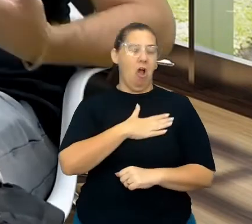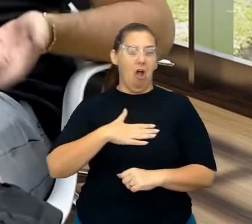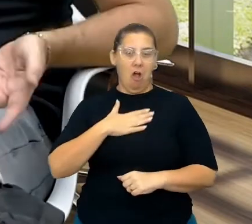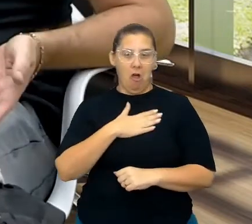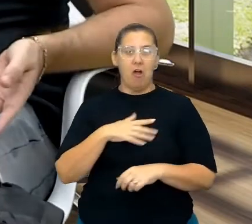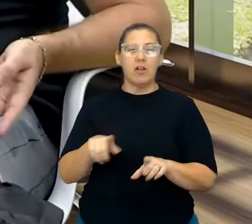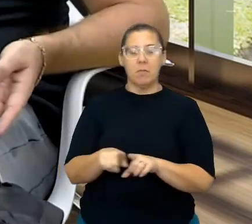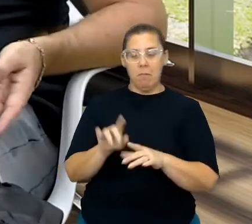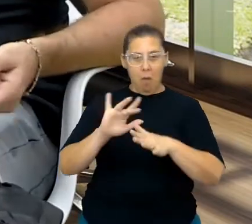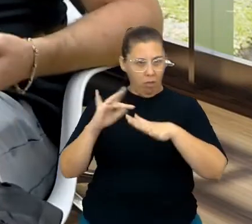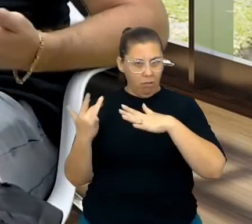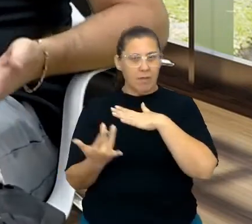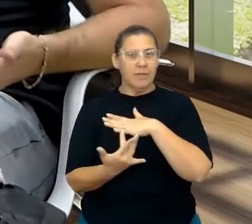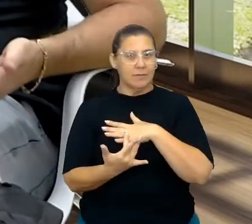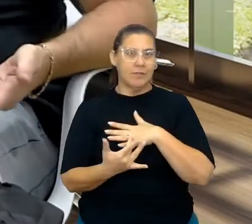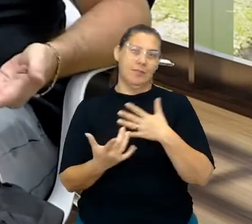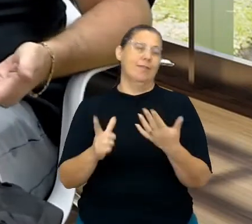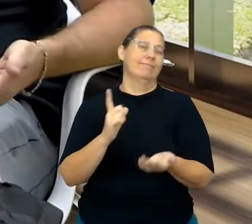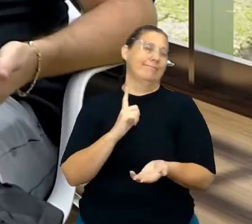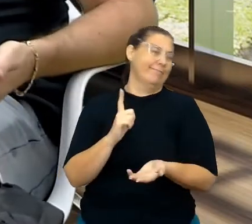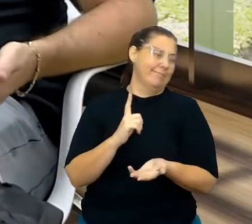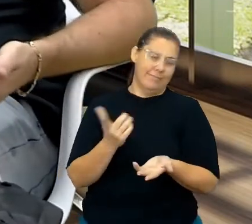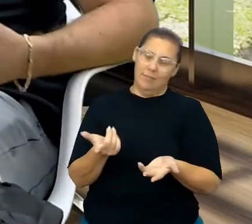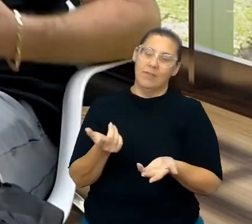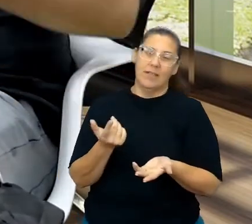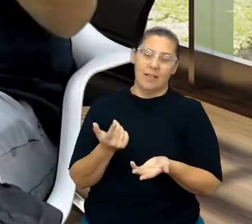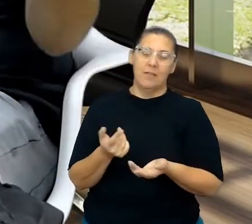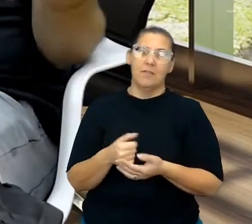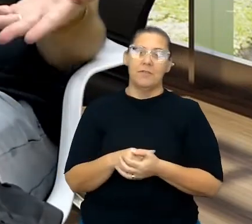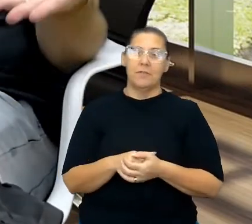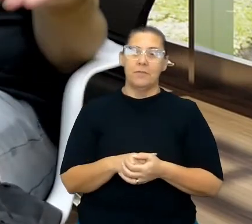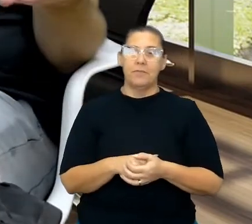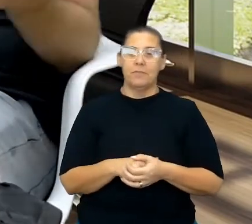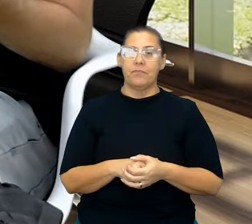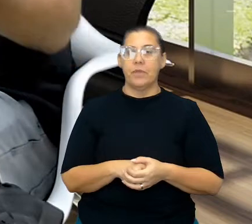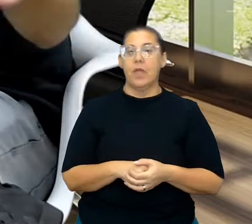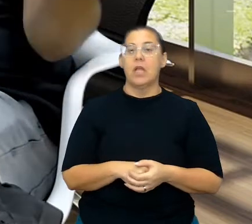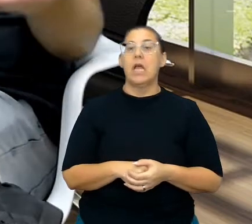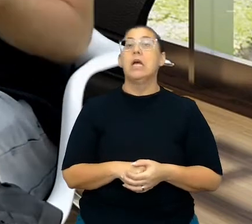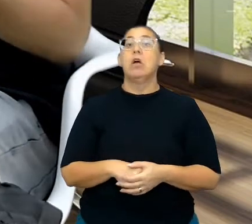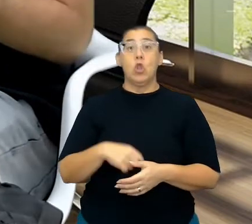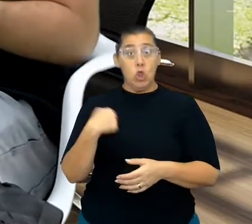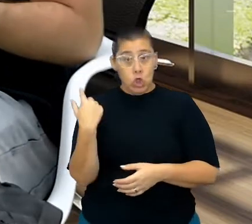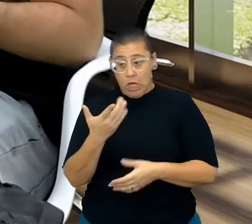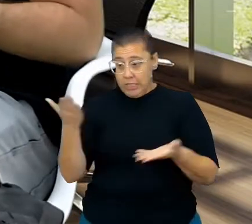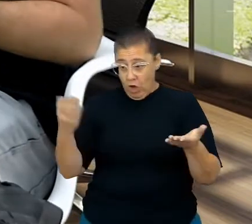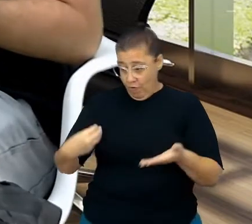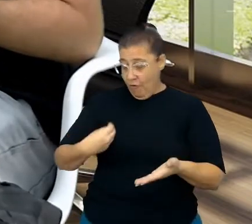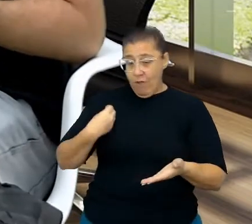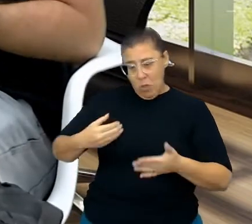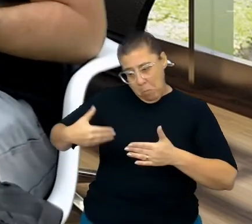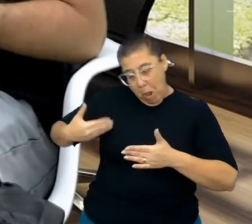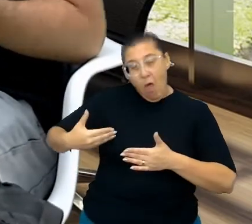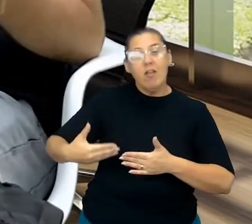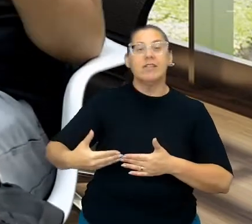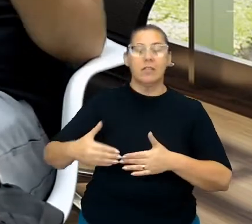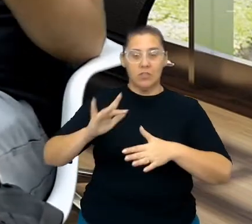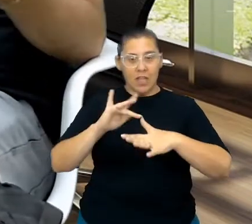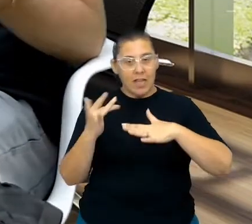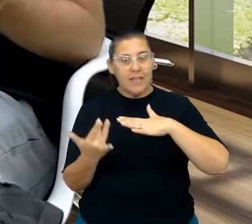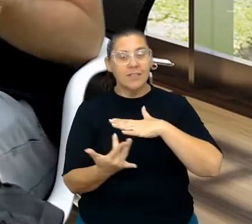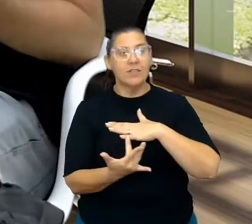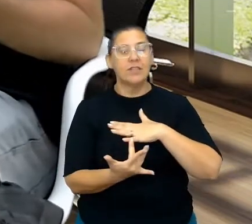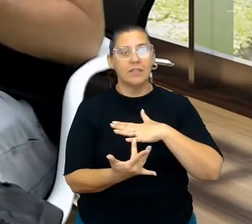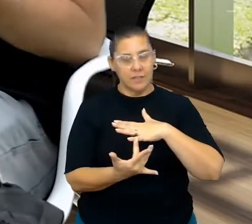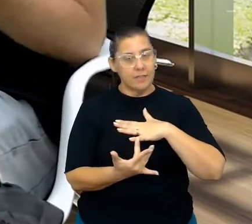relação com as redes sociais, né? A gente tem muito hoje em dia ainda, né? Hoje, ainda não, né? Estamos dentro desse processo, que é trabalhar com as